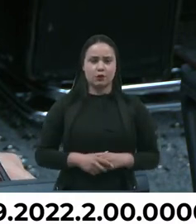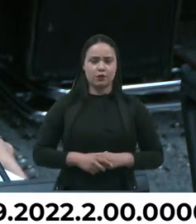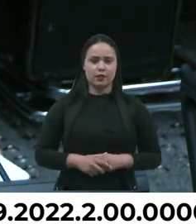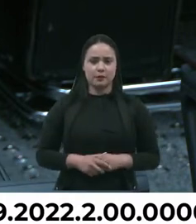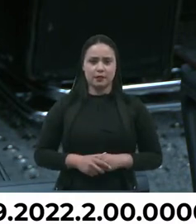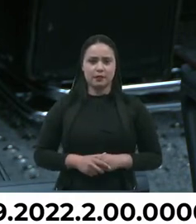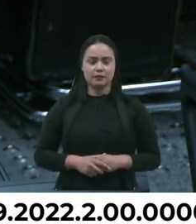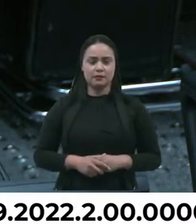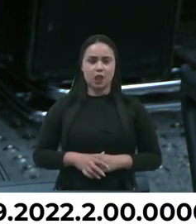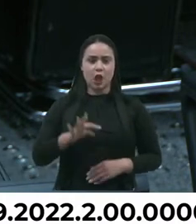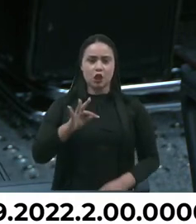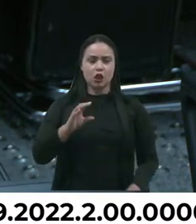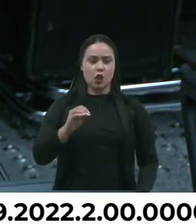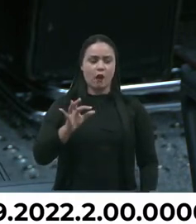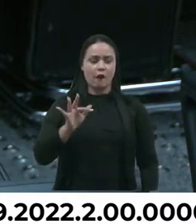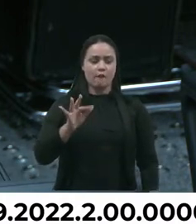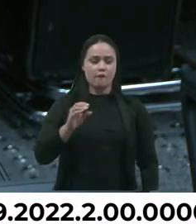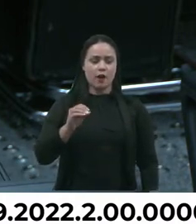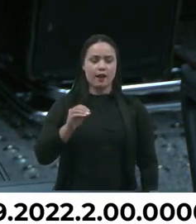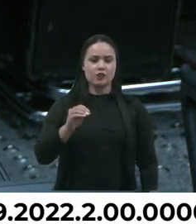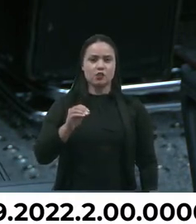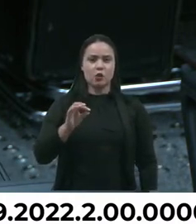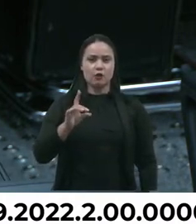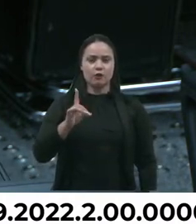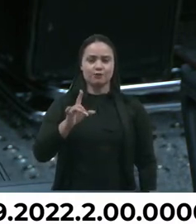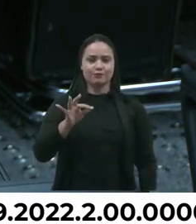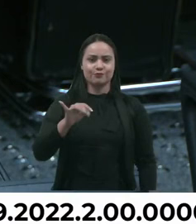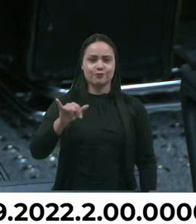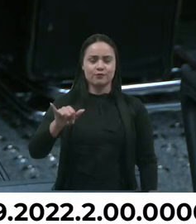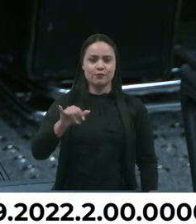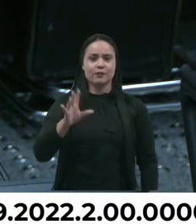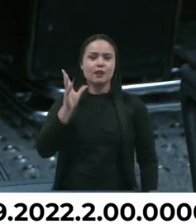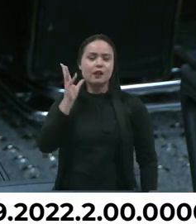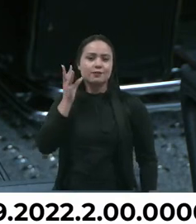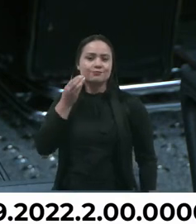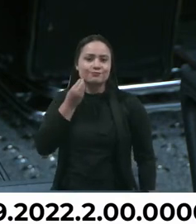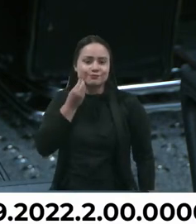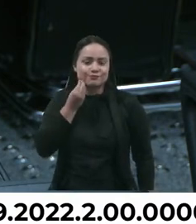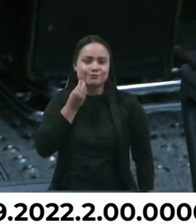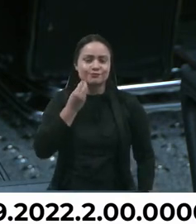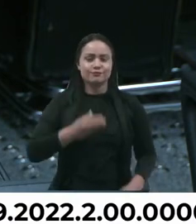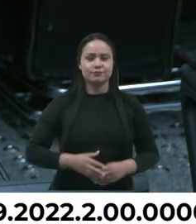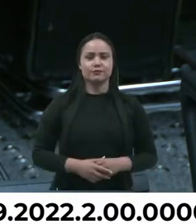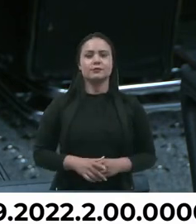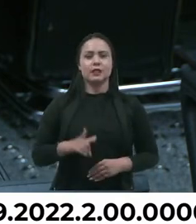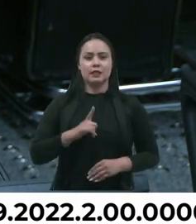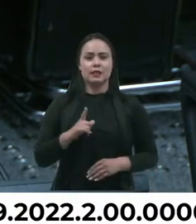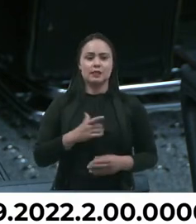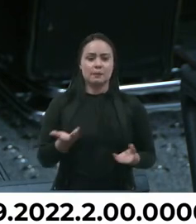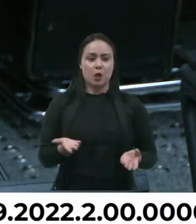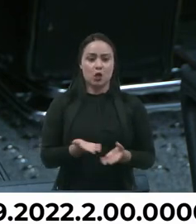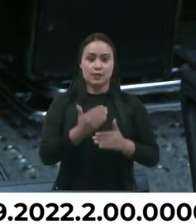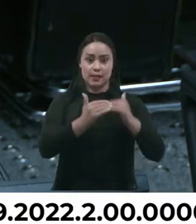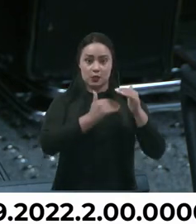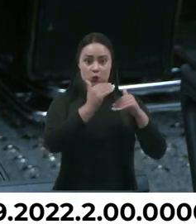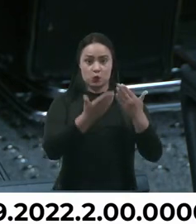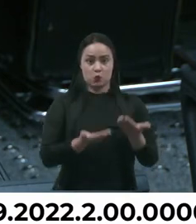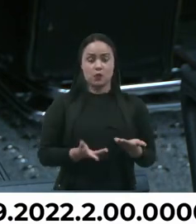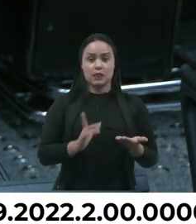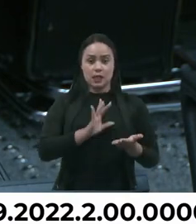de setembro é exatamente contra a decisão desse conselho nesse processo. Então, ao